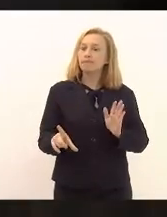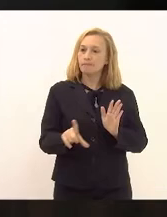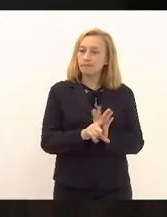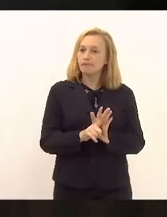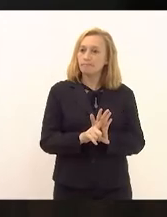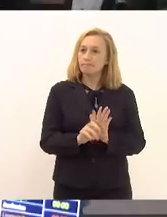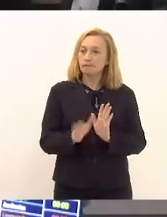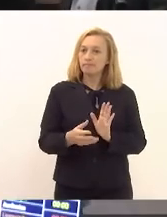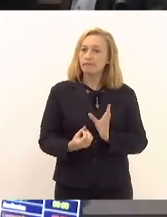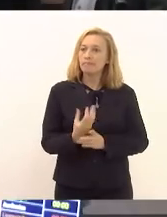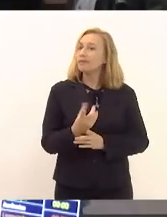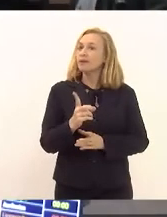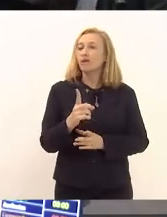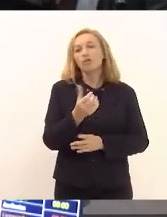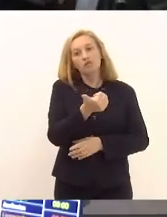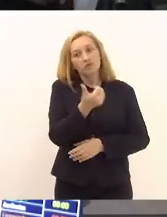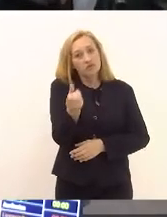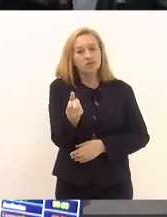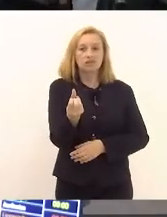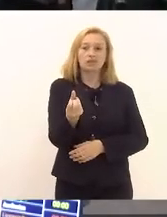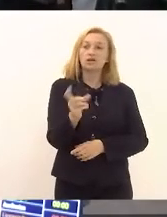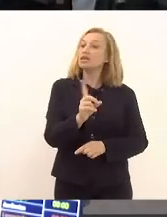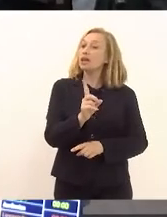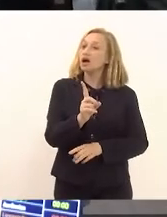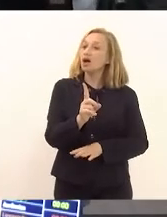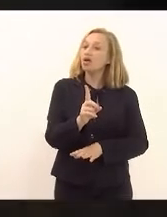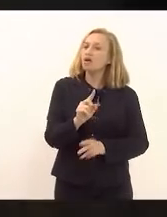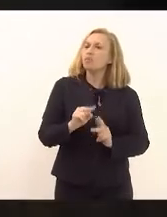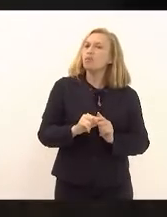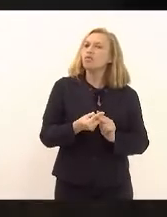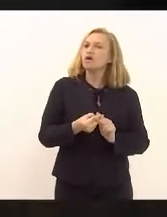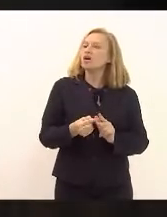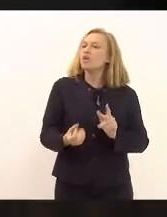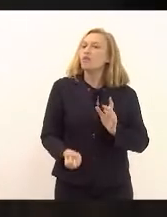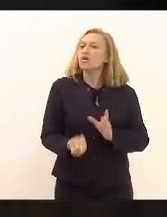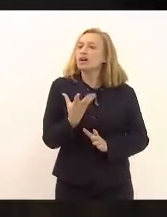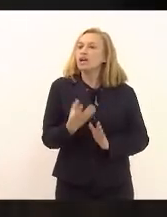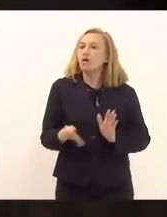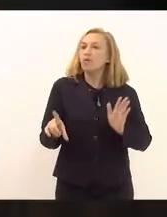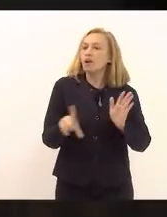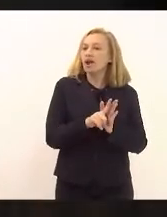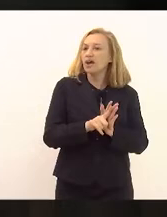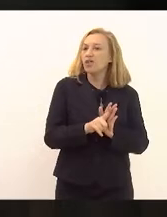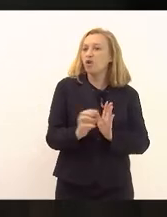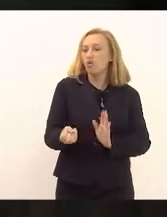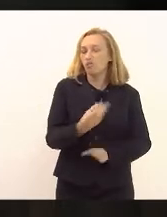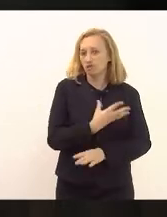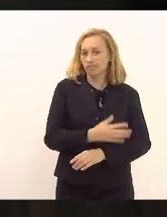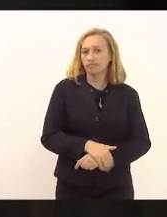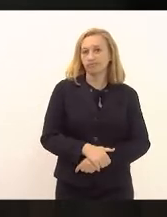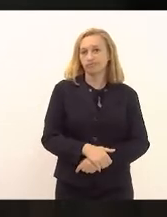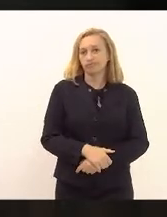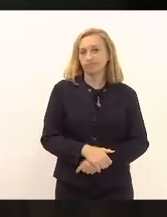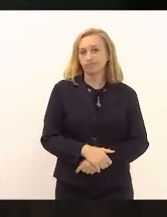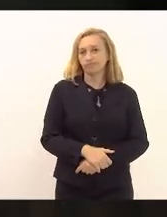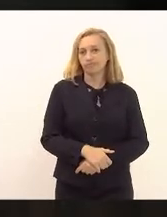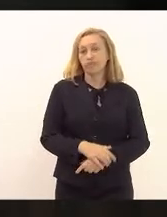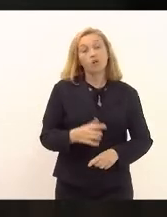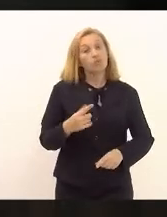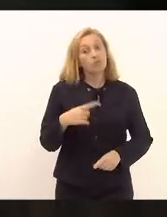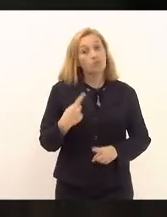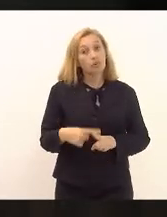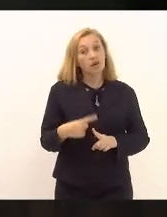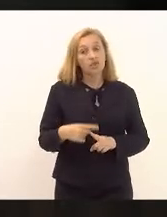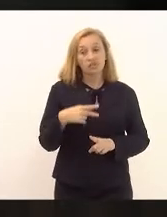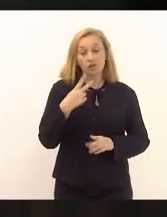assim. Não, foi feito com 16. Não, não, eu não vou modificar, fazer uma lei nova. Fazer uma nova. Entendeu? Porque a gente citou os